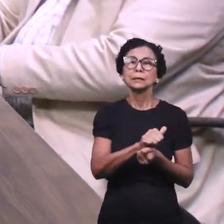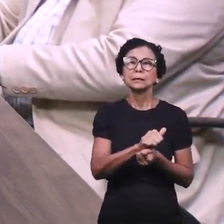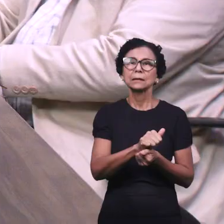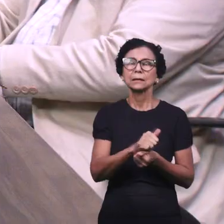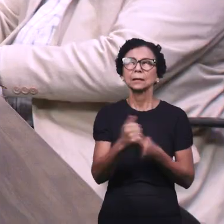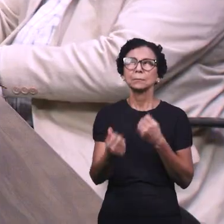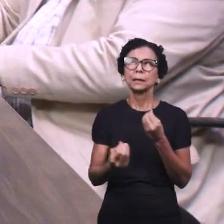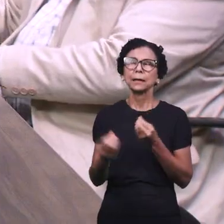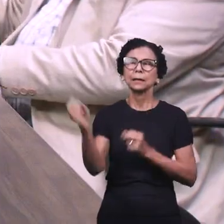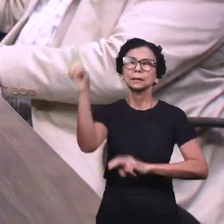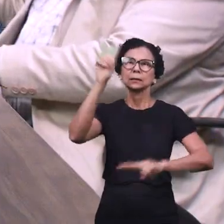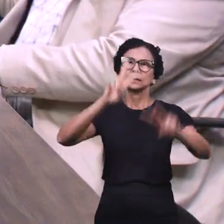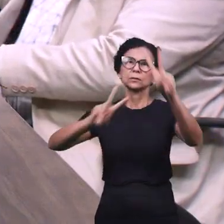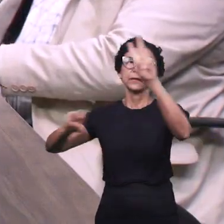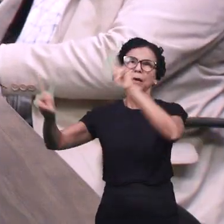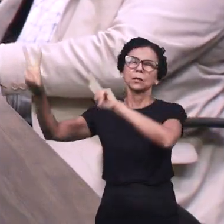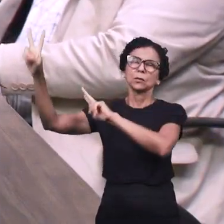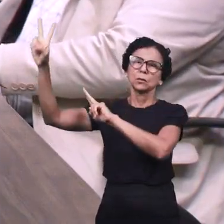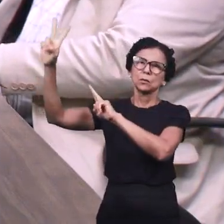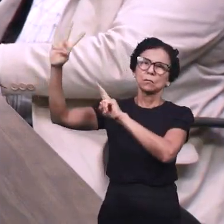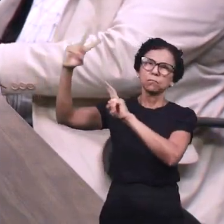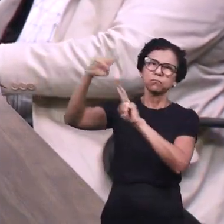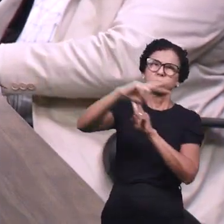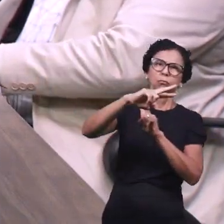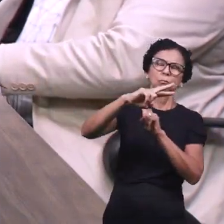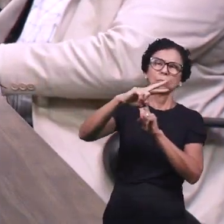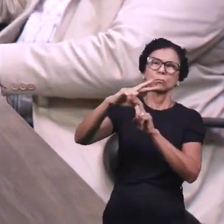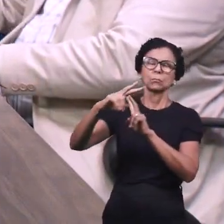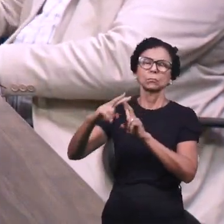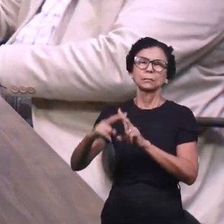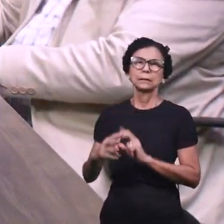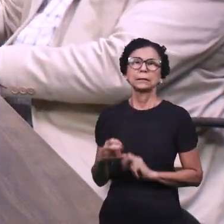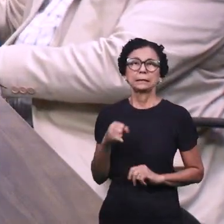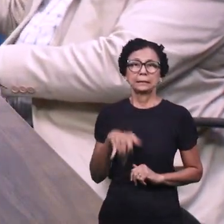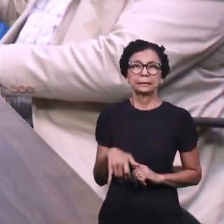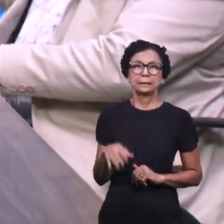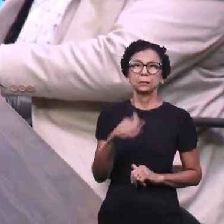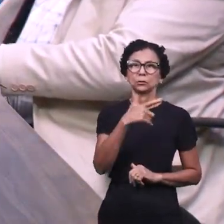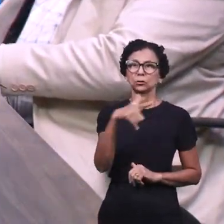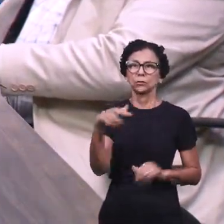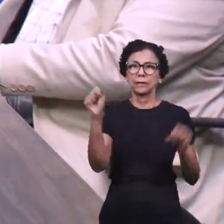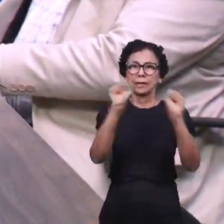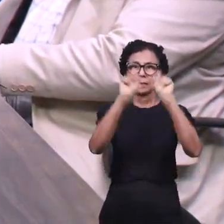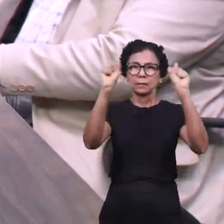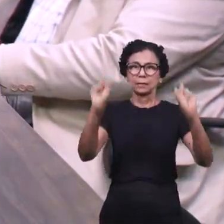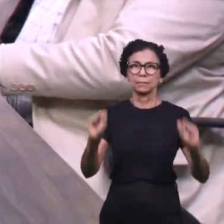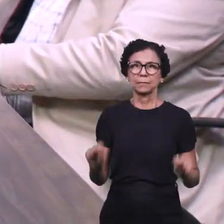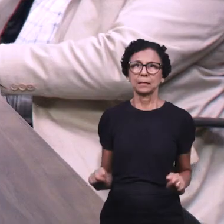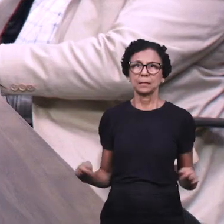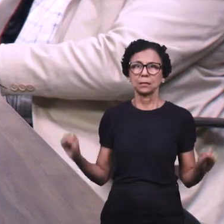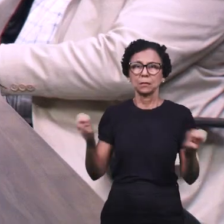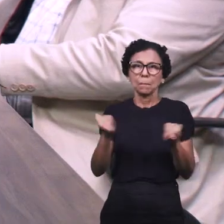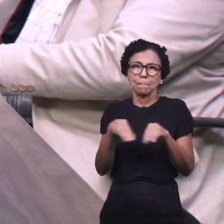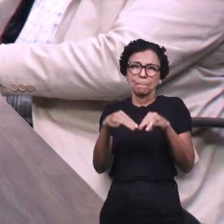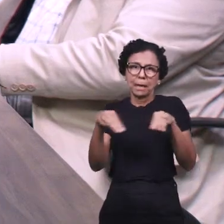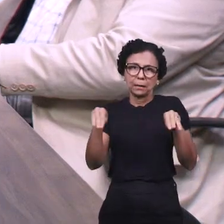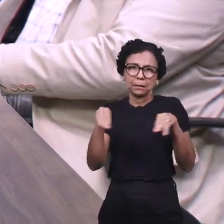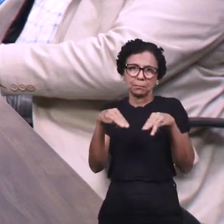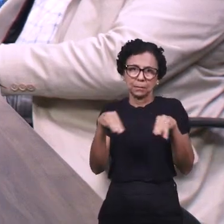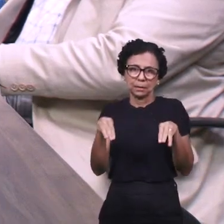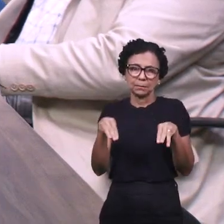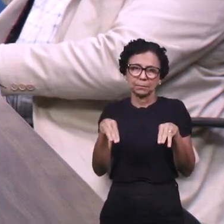não tivéssemos esse sistema aqui planetário, né, que é a magnetosfera, se a gente não tivesse todo